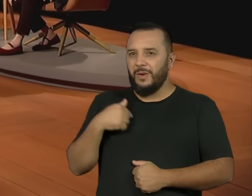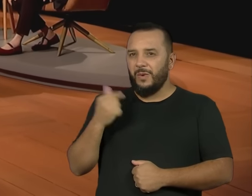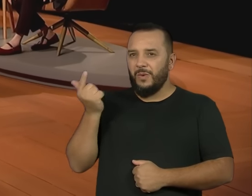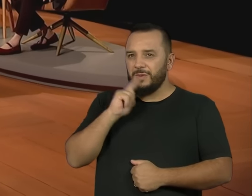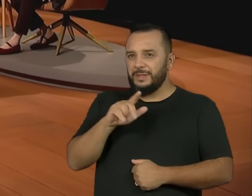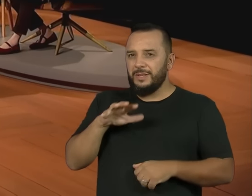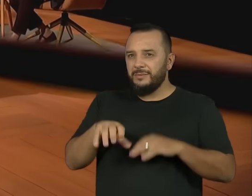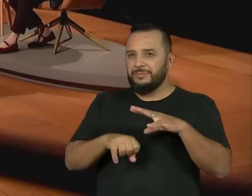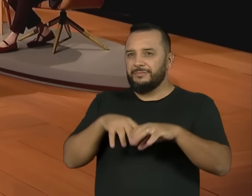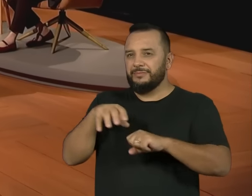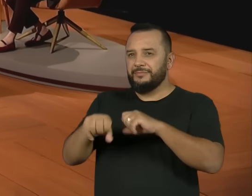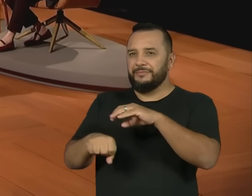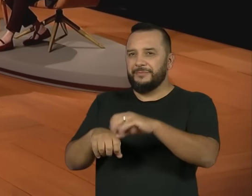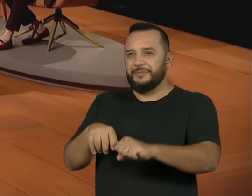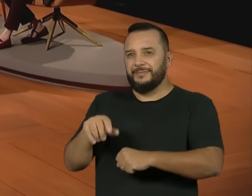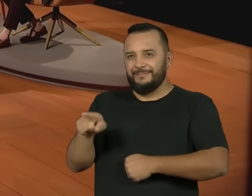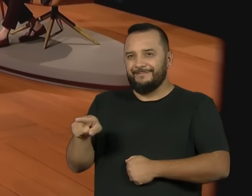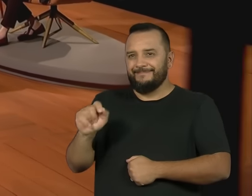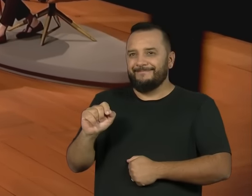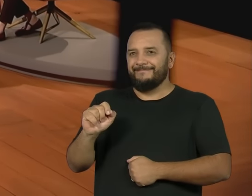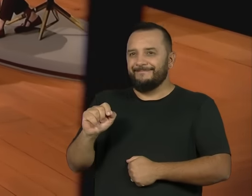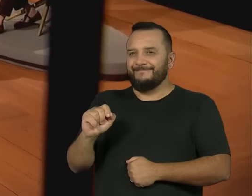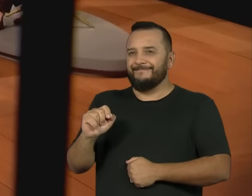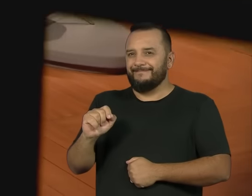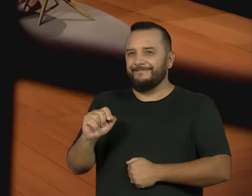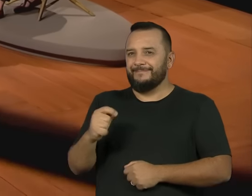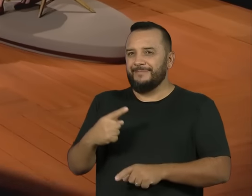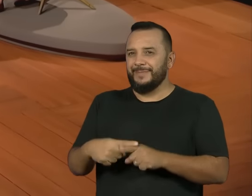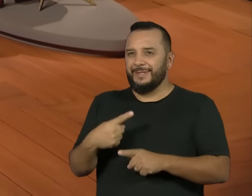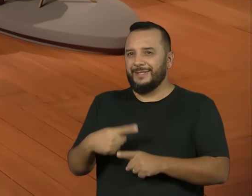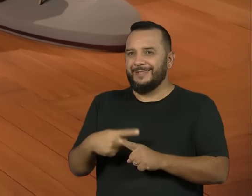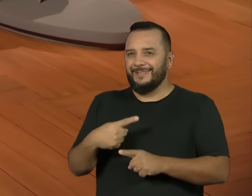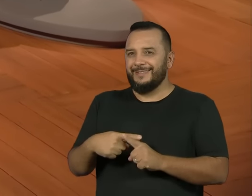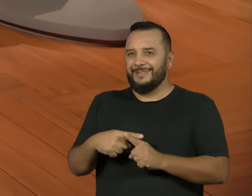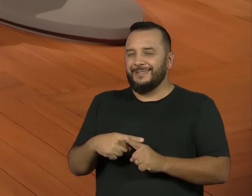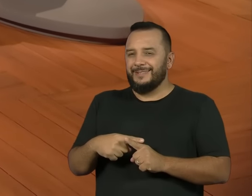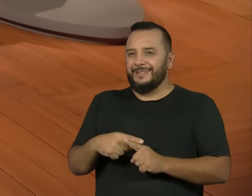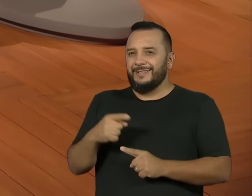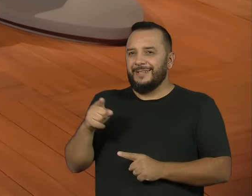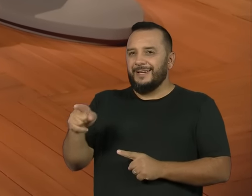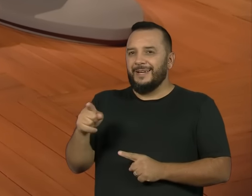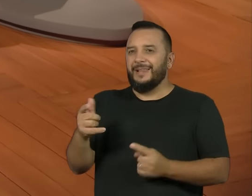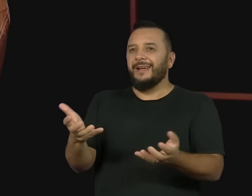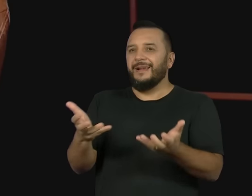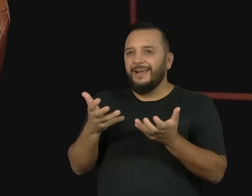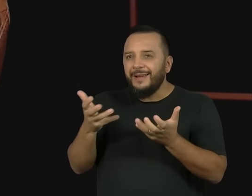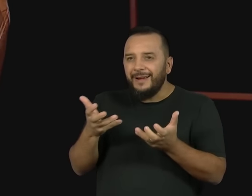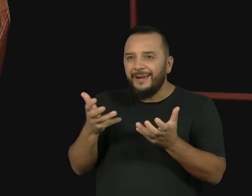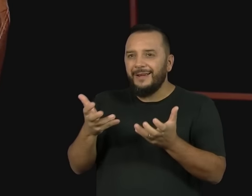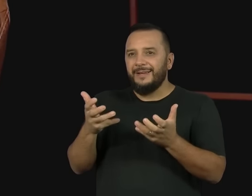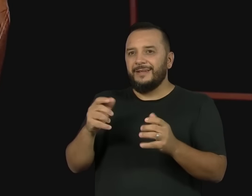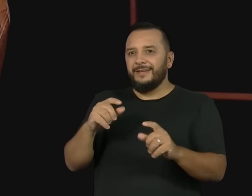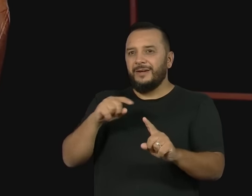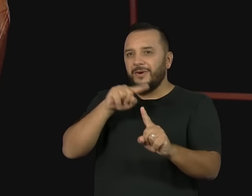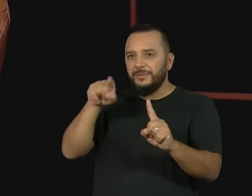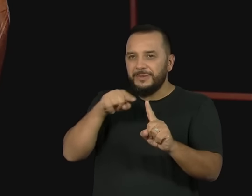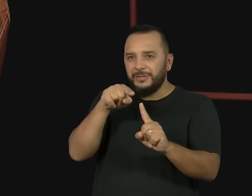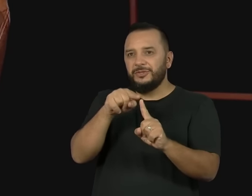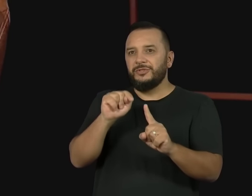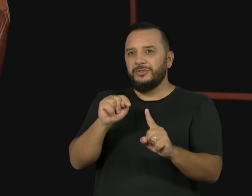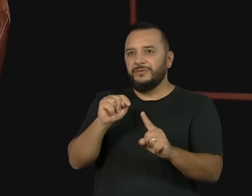fazer era mesmo por uma questão de vontade, determinação e